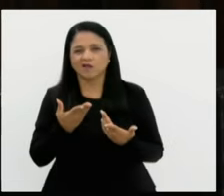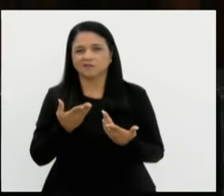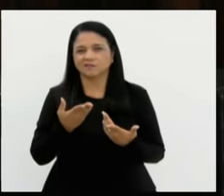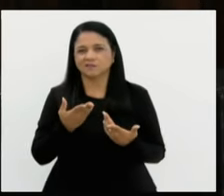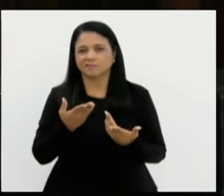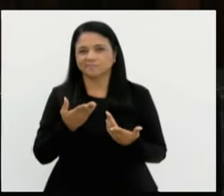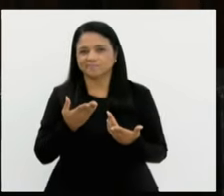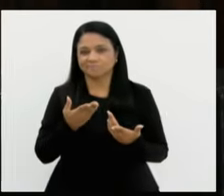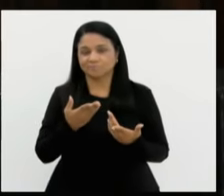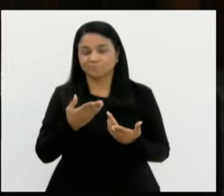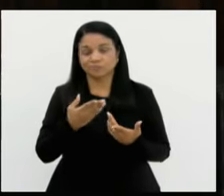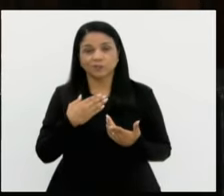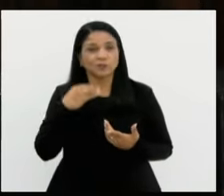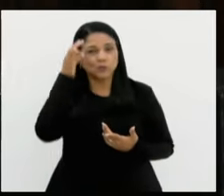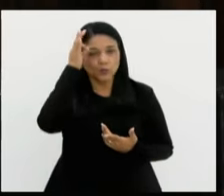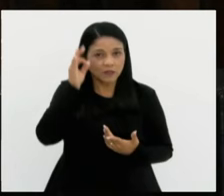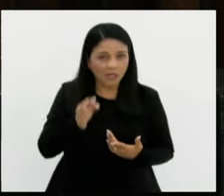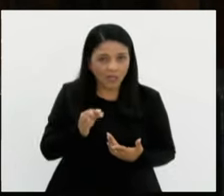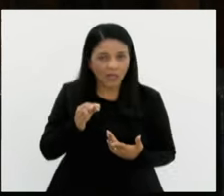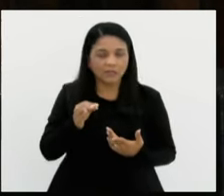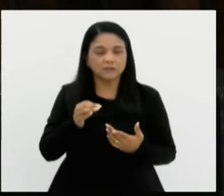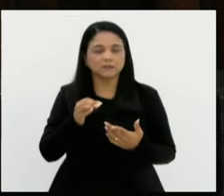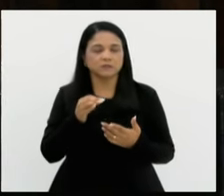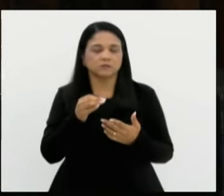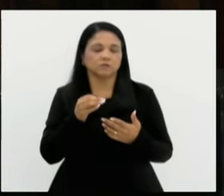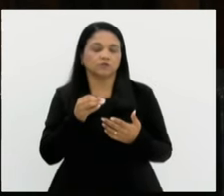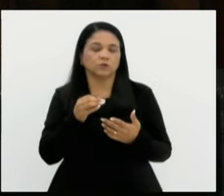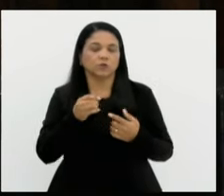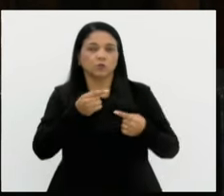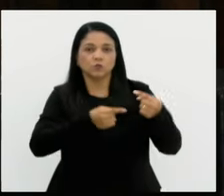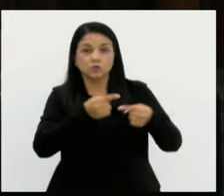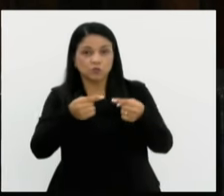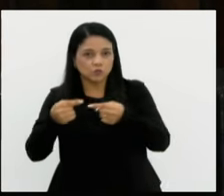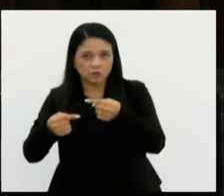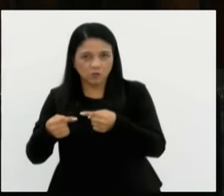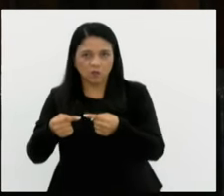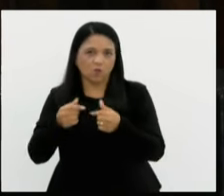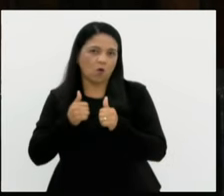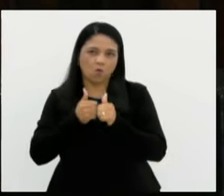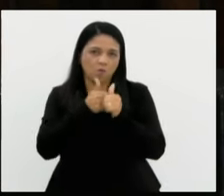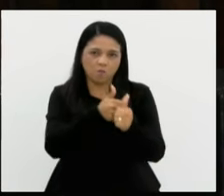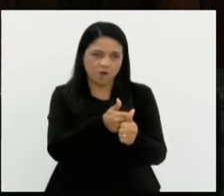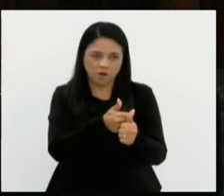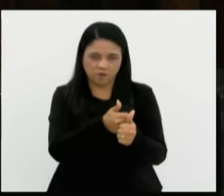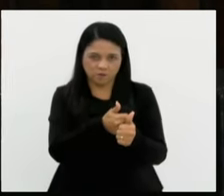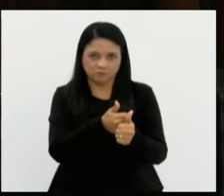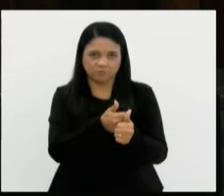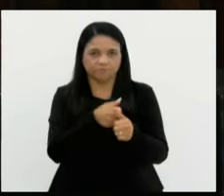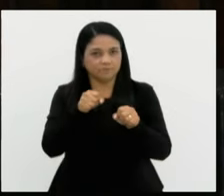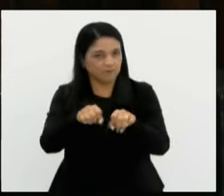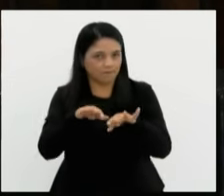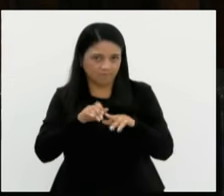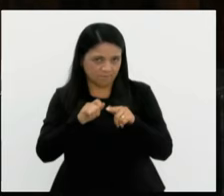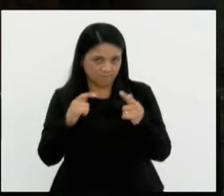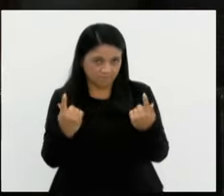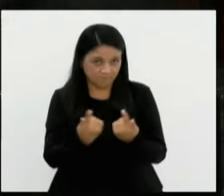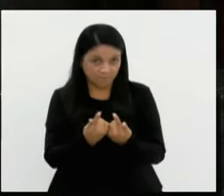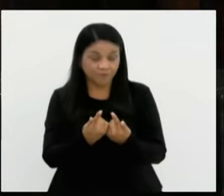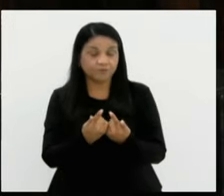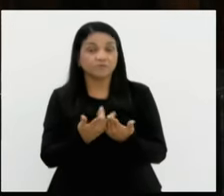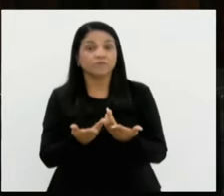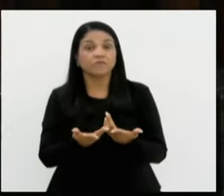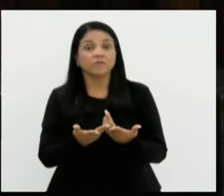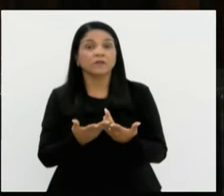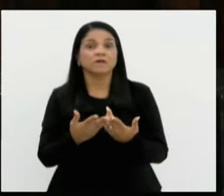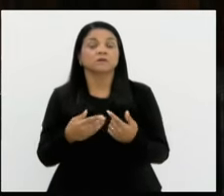não está acompanhando todas as discussões na casa. Então, seja justo ou não a medida